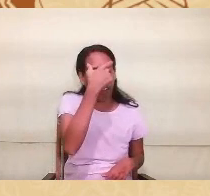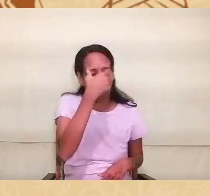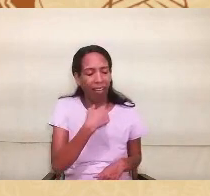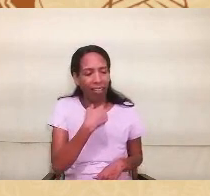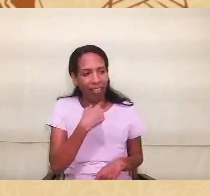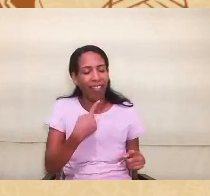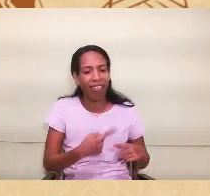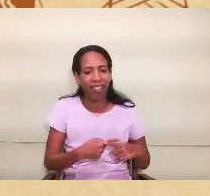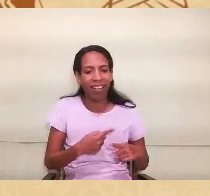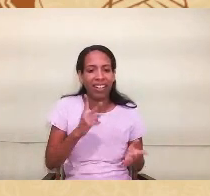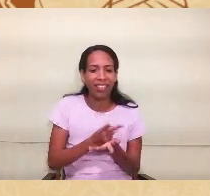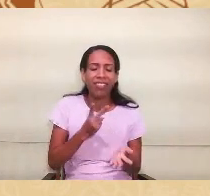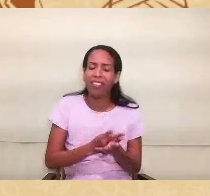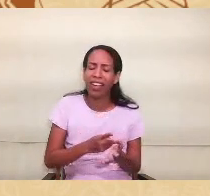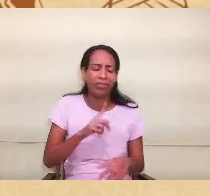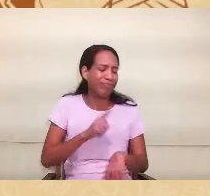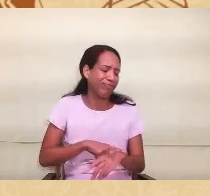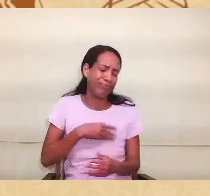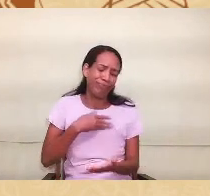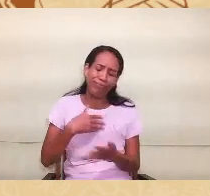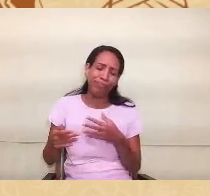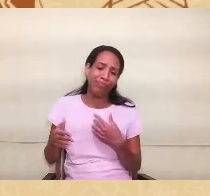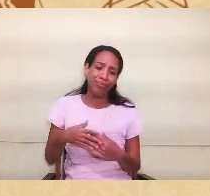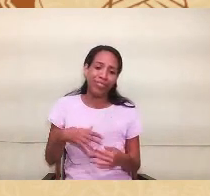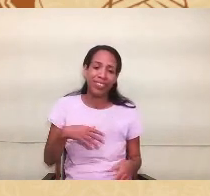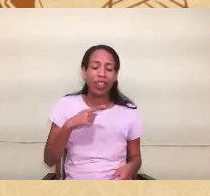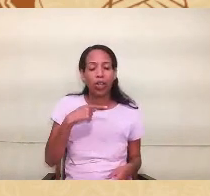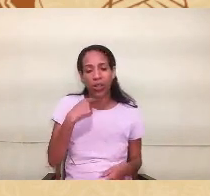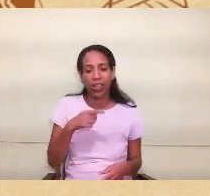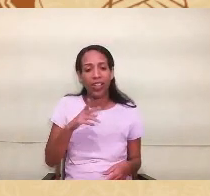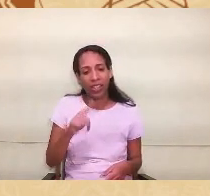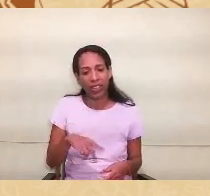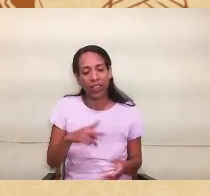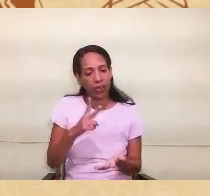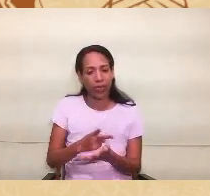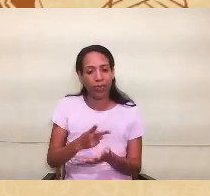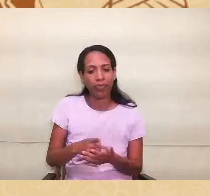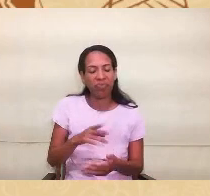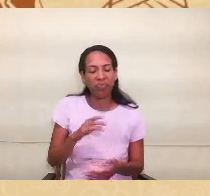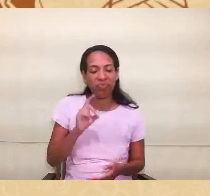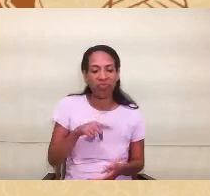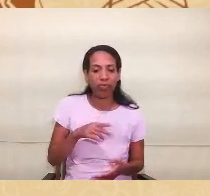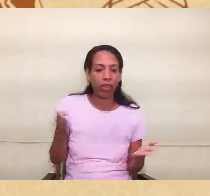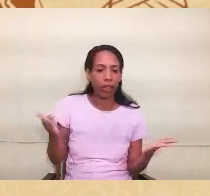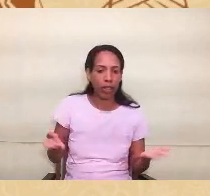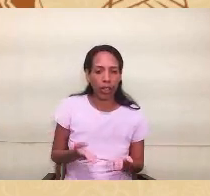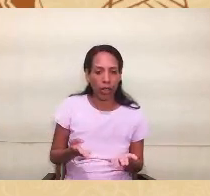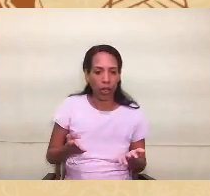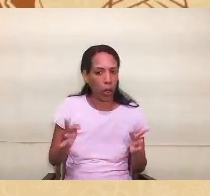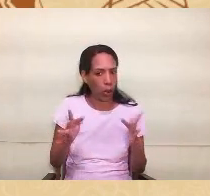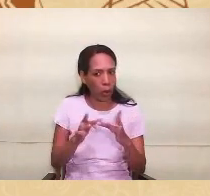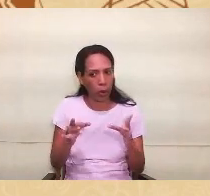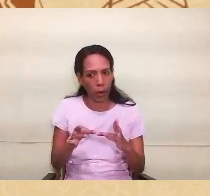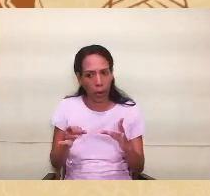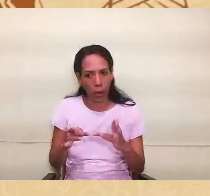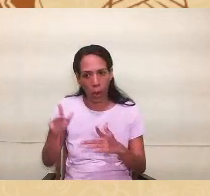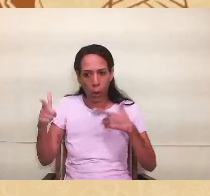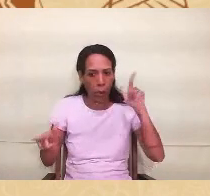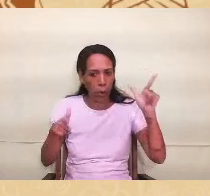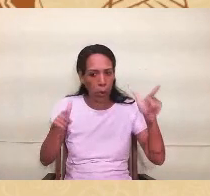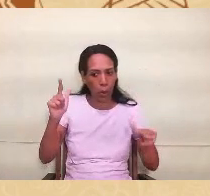gente faz assim o tempo todo, né? Acorda de manhã, né? Então isso aí é interessante. Agora, comparar os.